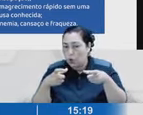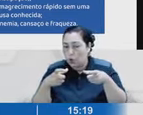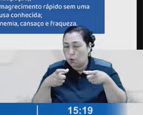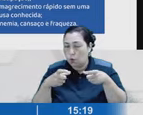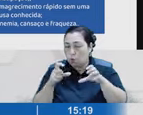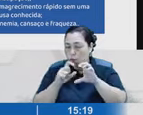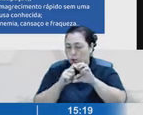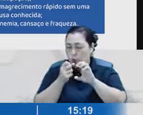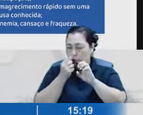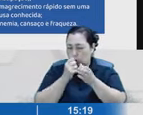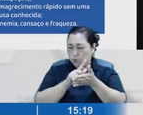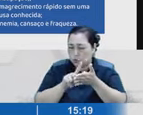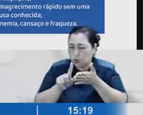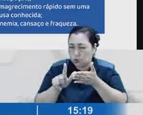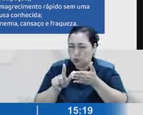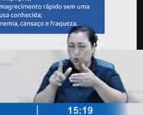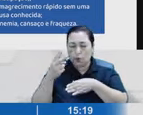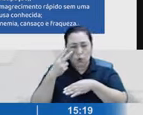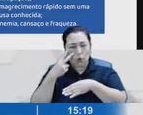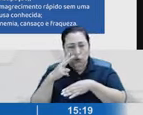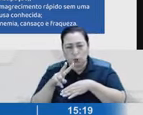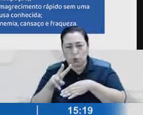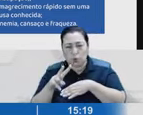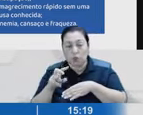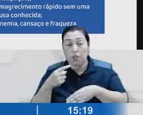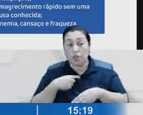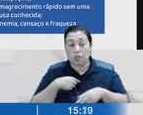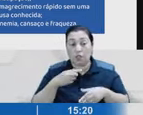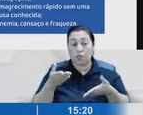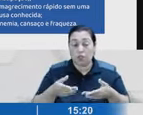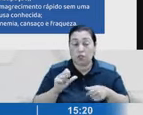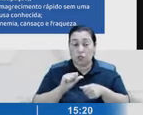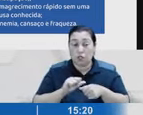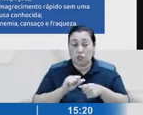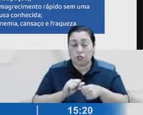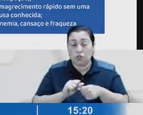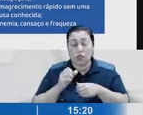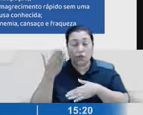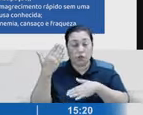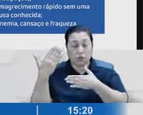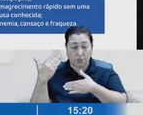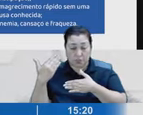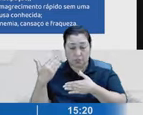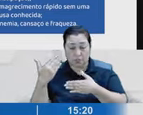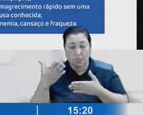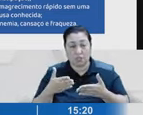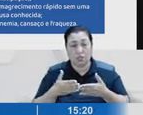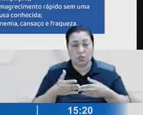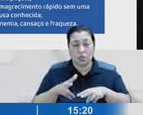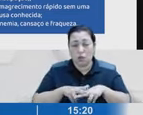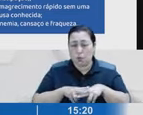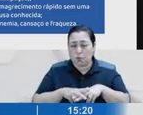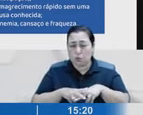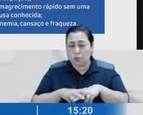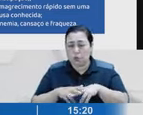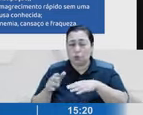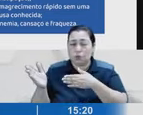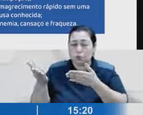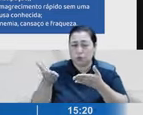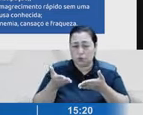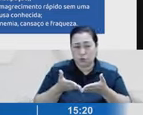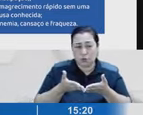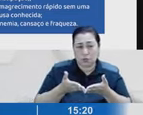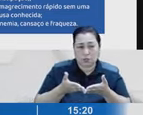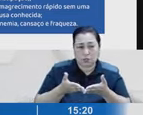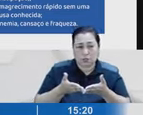limpo, a gente não vê. Eu mesma já fiz um tempo atrás, não tem muito tempo, a paciente vem comigo me acompanhando